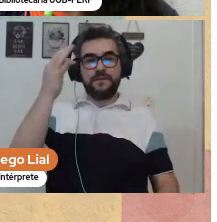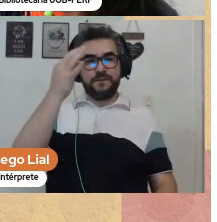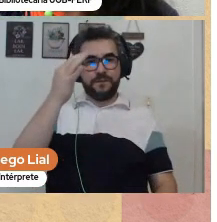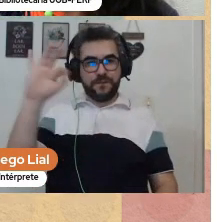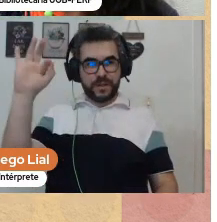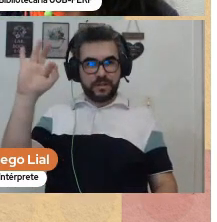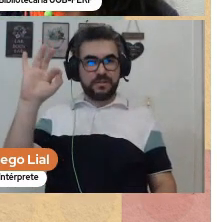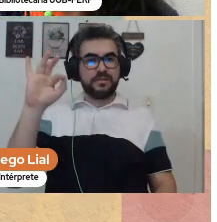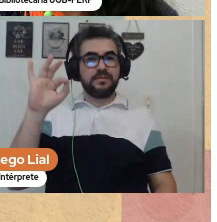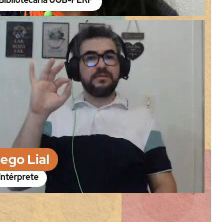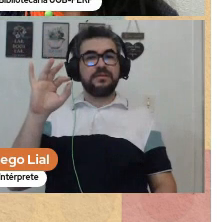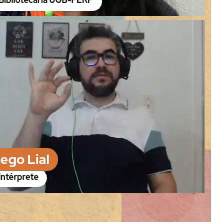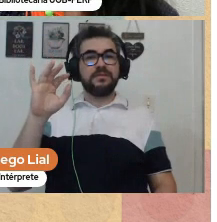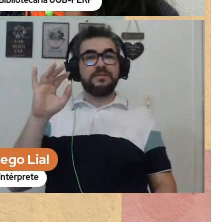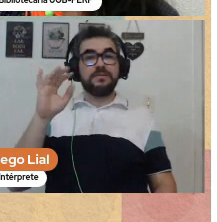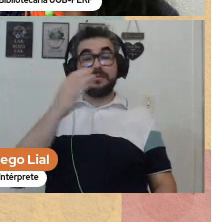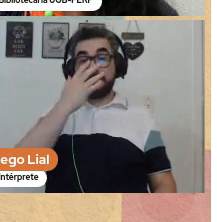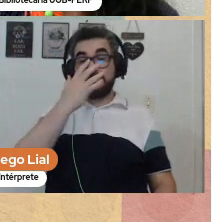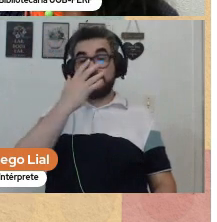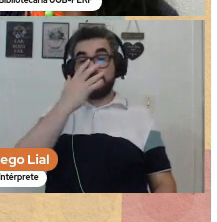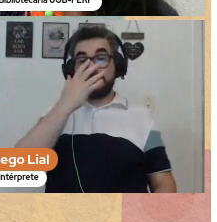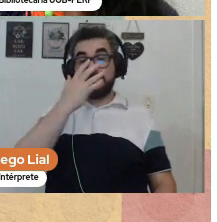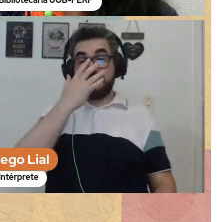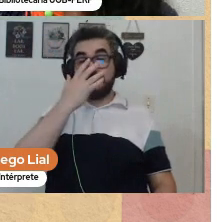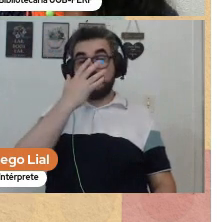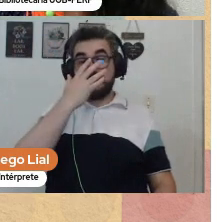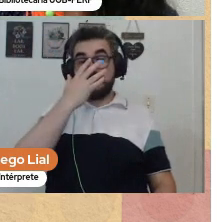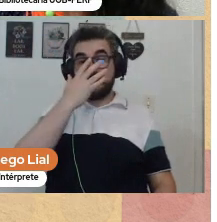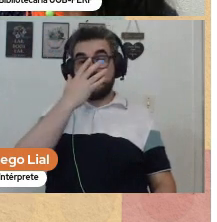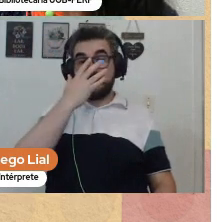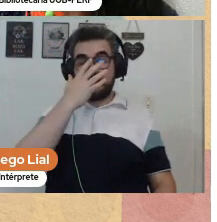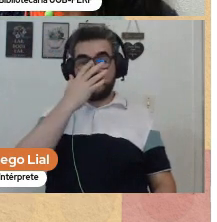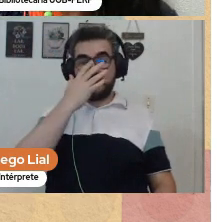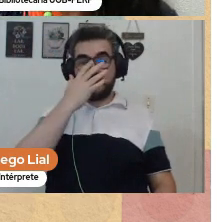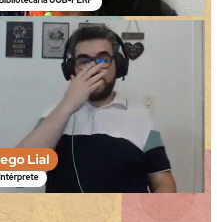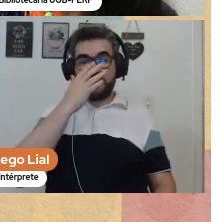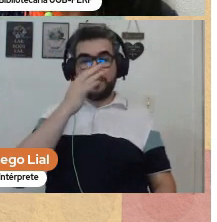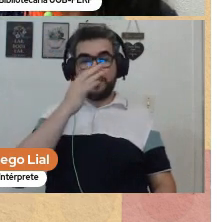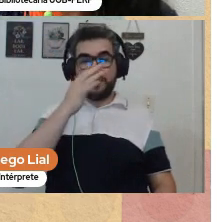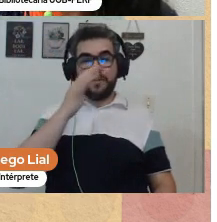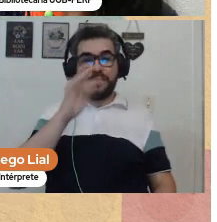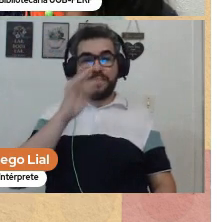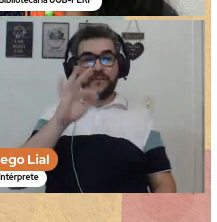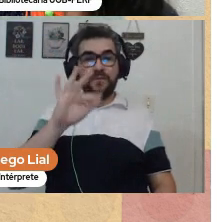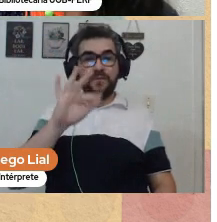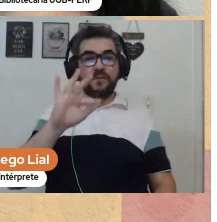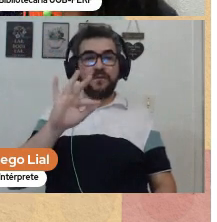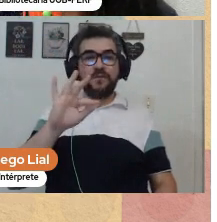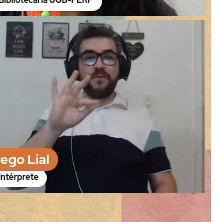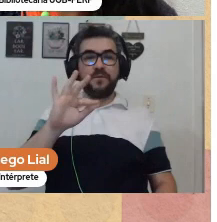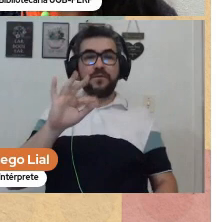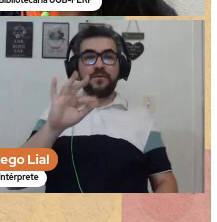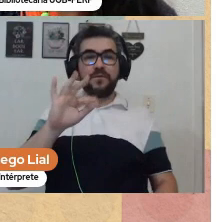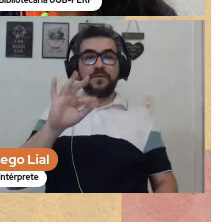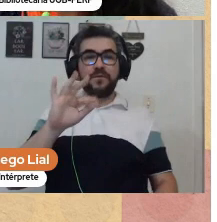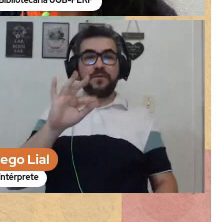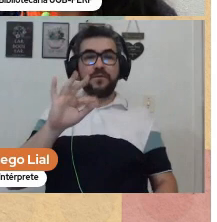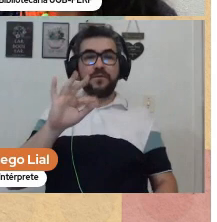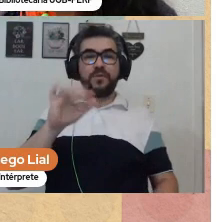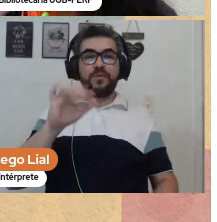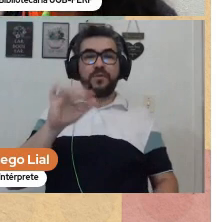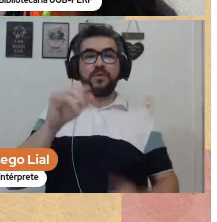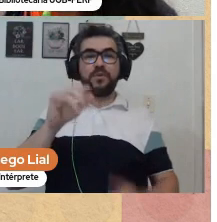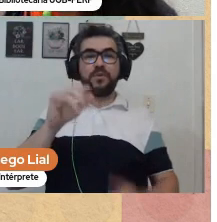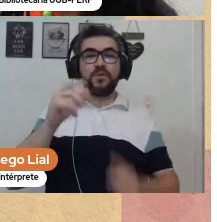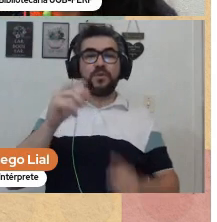sendo apropriado como um documento musical, né, mas com tratamento de gestão bibliográfica, foi feito também